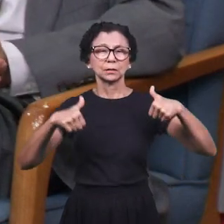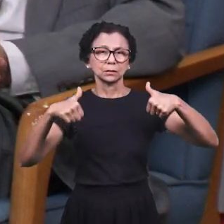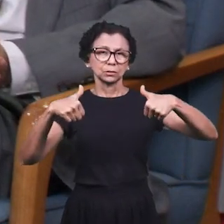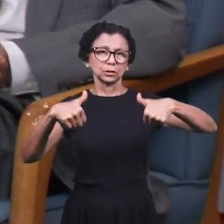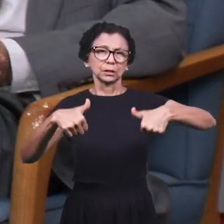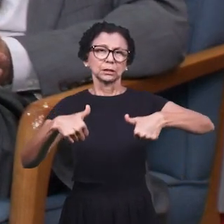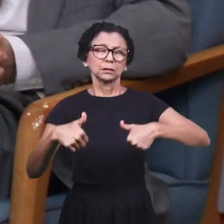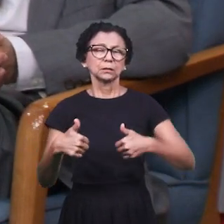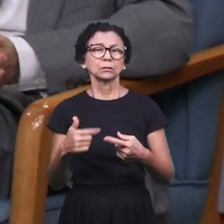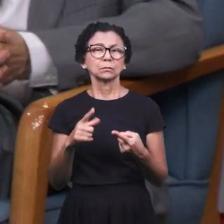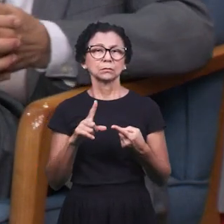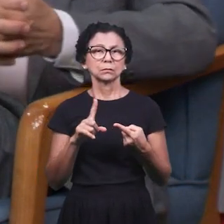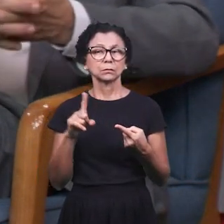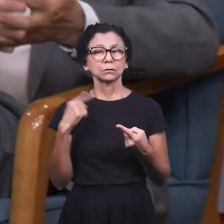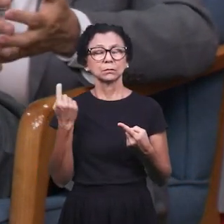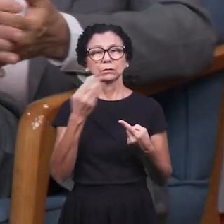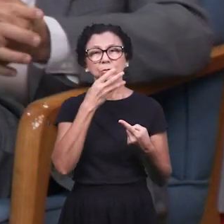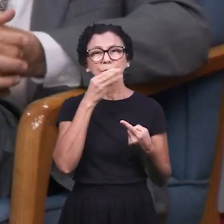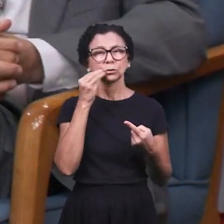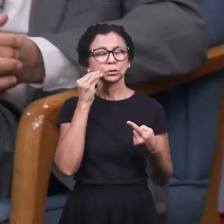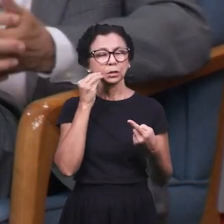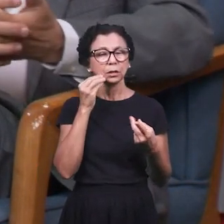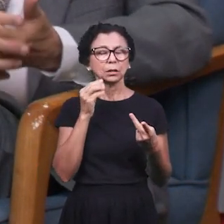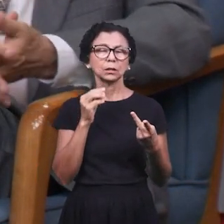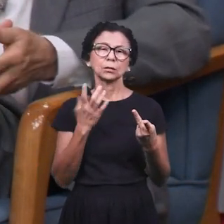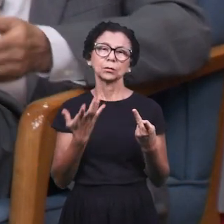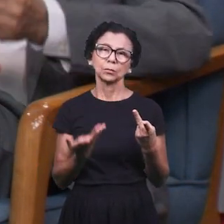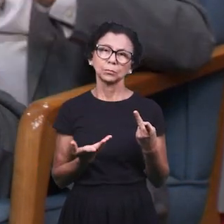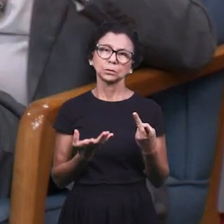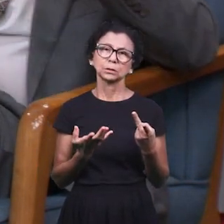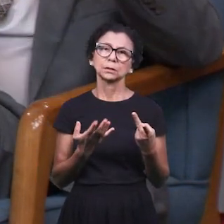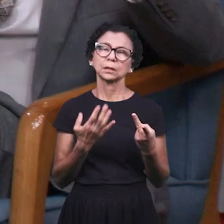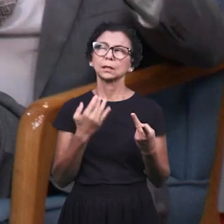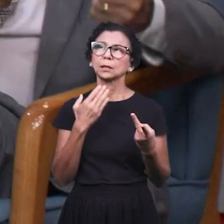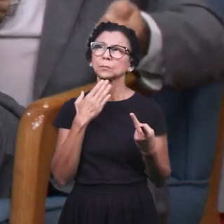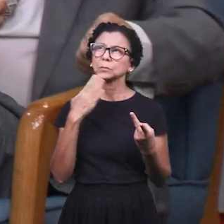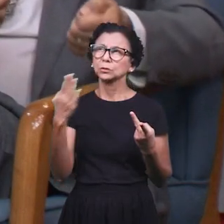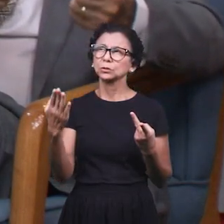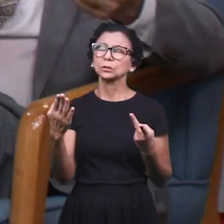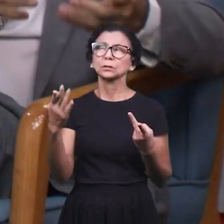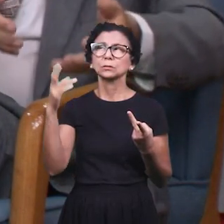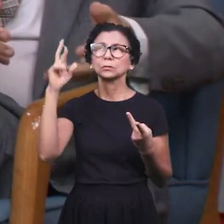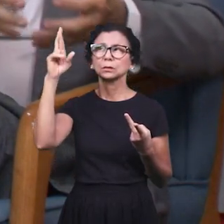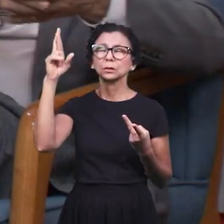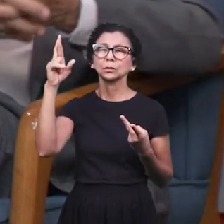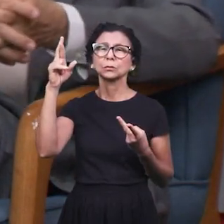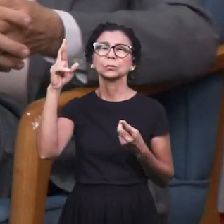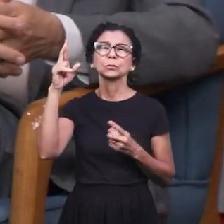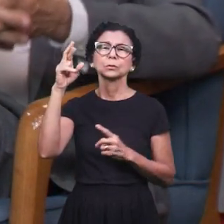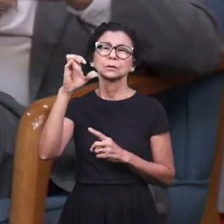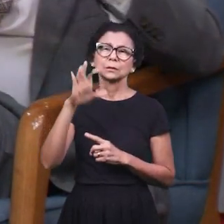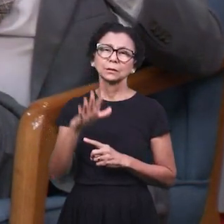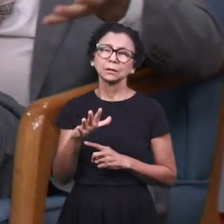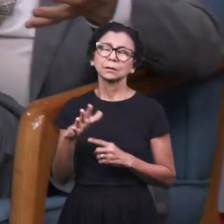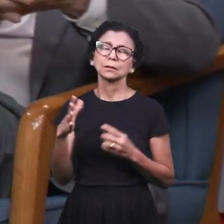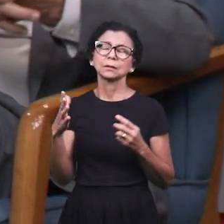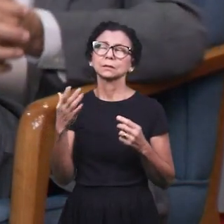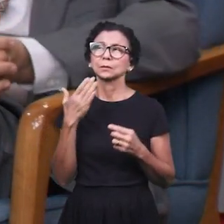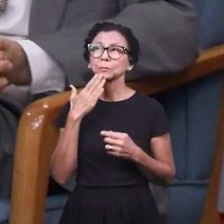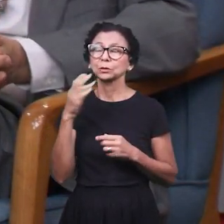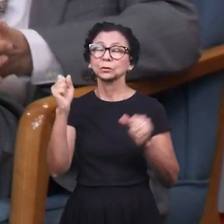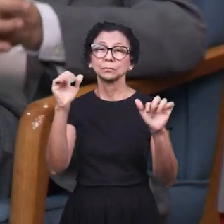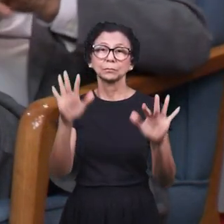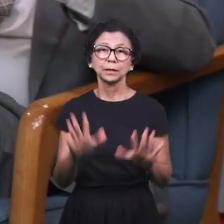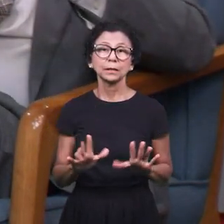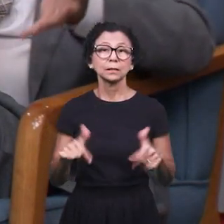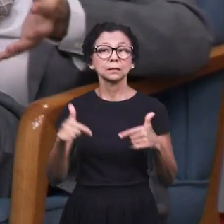Santo. Então nós jejuamos, não é? Para provocar a graça, para que, né, naquele jejum que nós fazemos, o Senhor possa derramar da